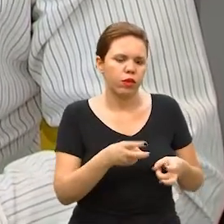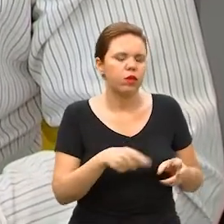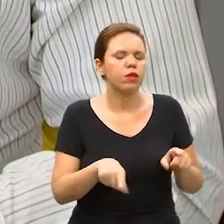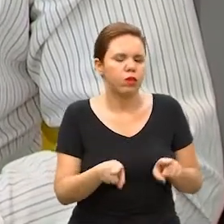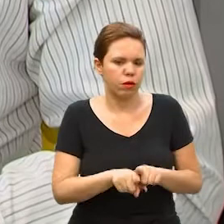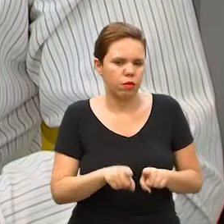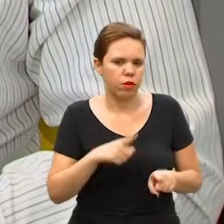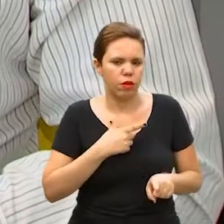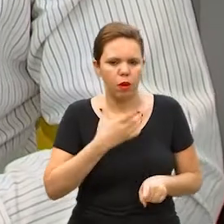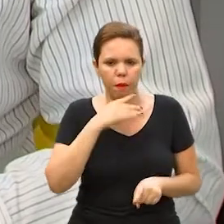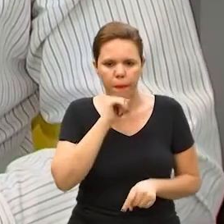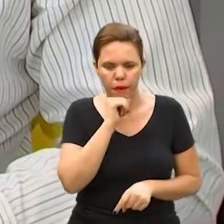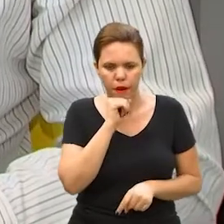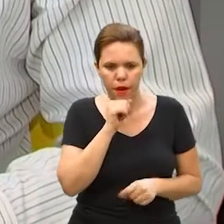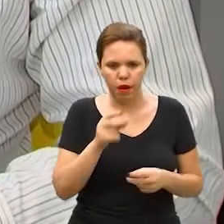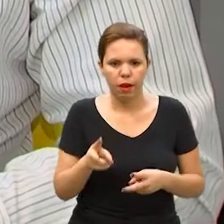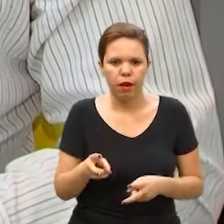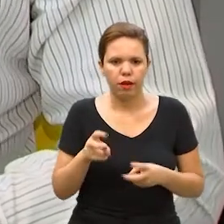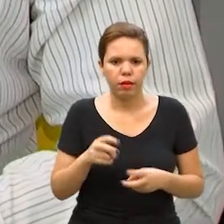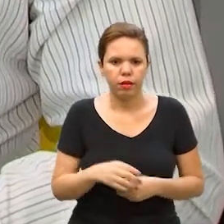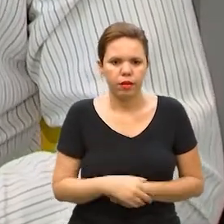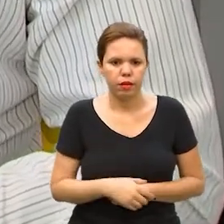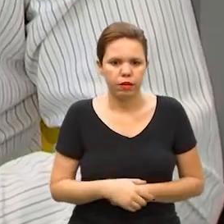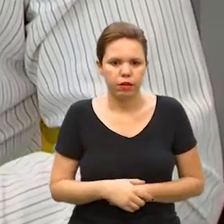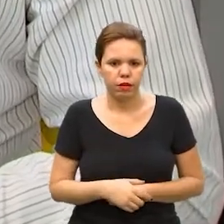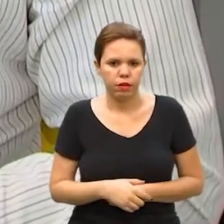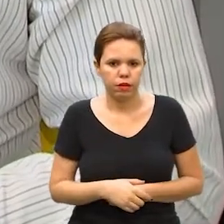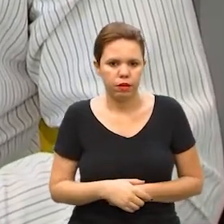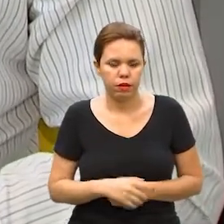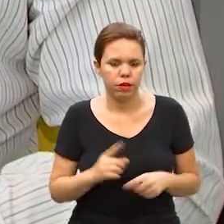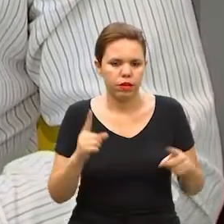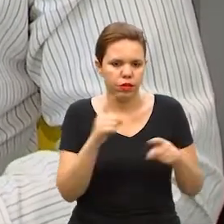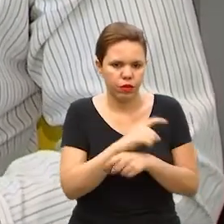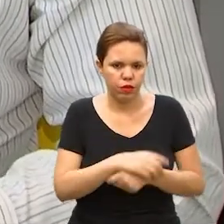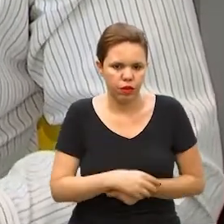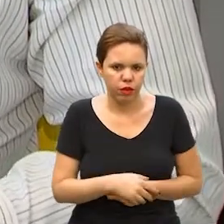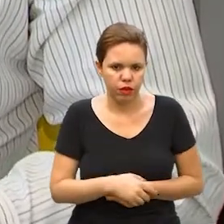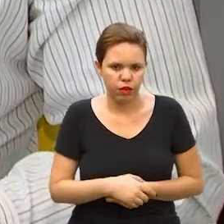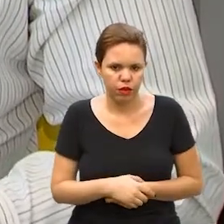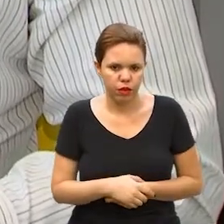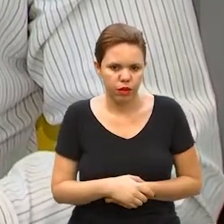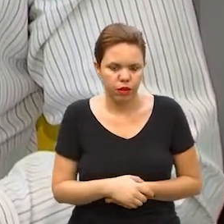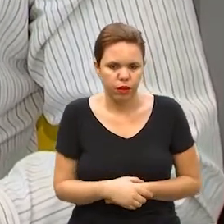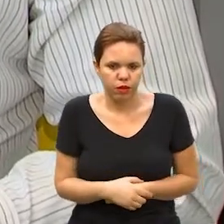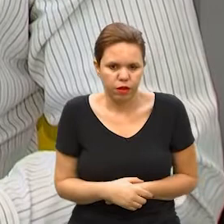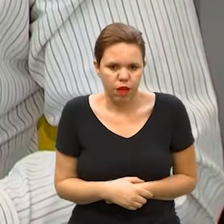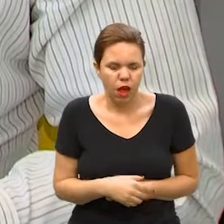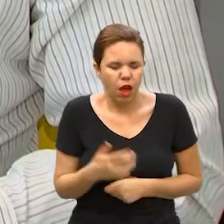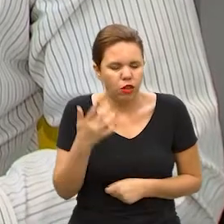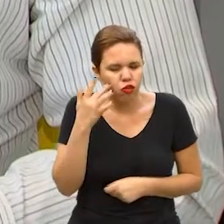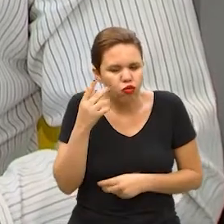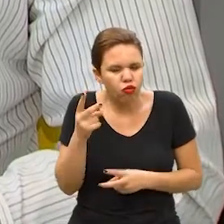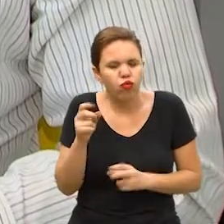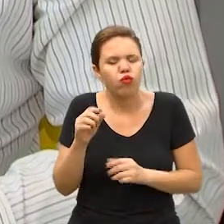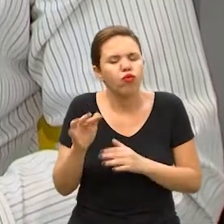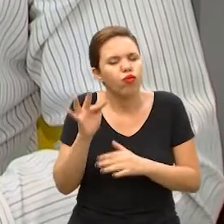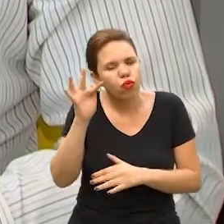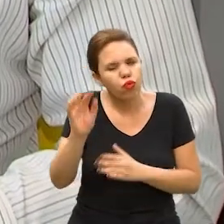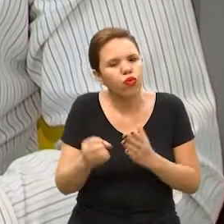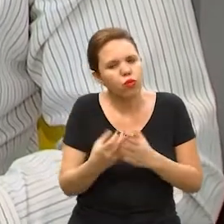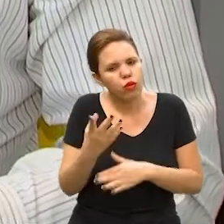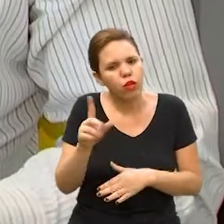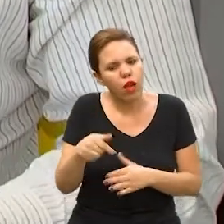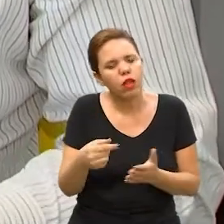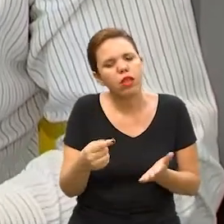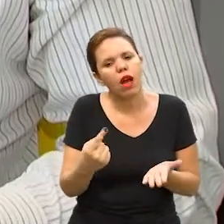também, como pai, percebia isso, essa dificuldade, e a gente anteviu que no futuro